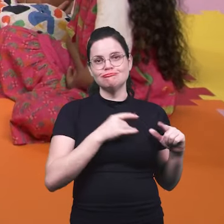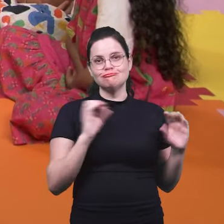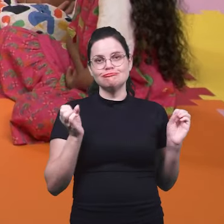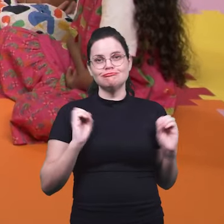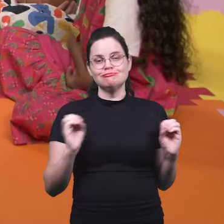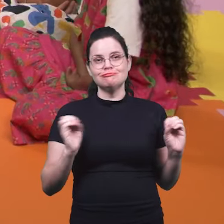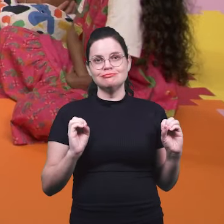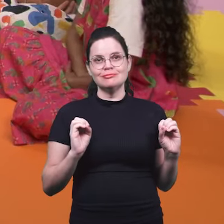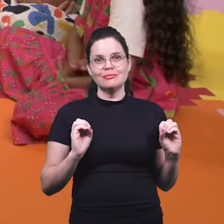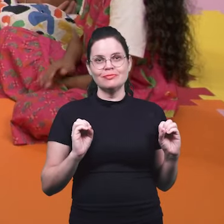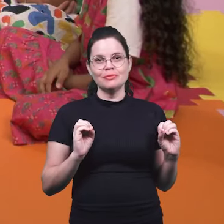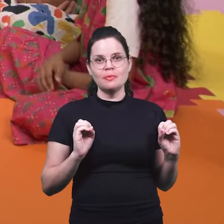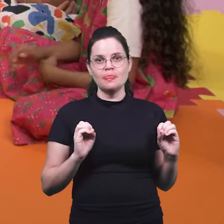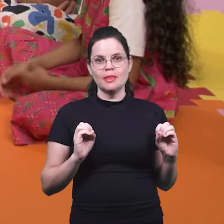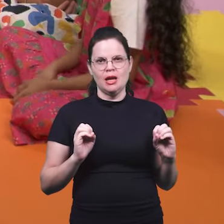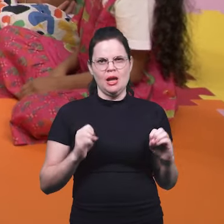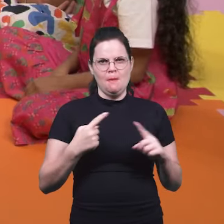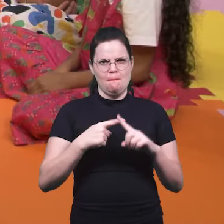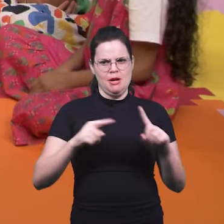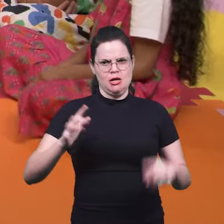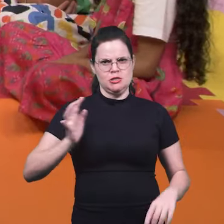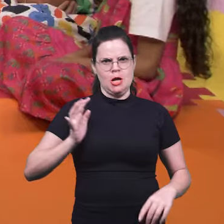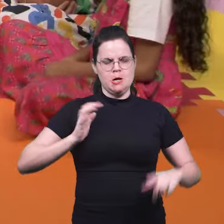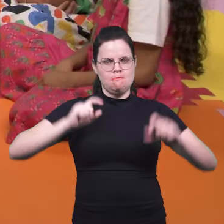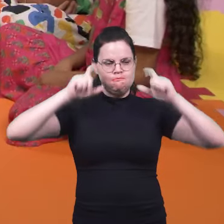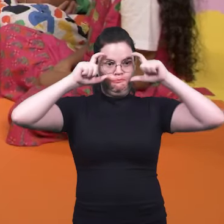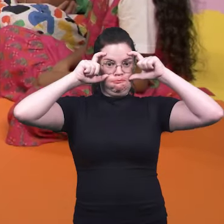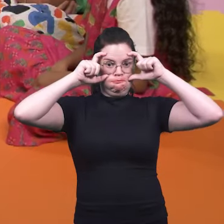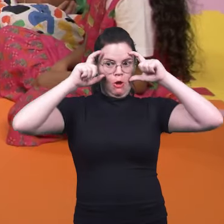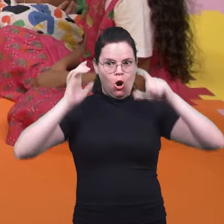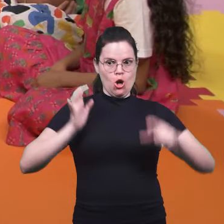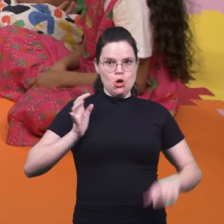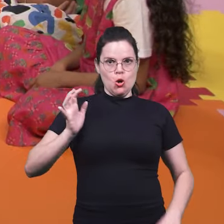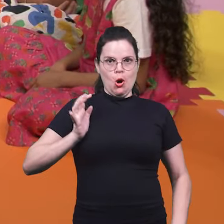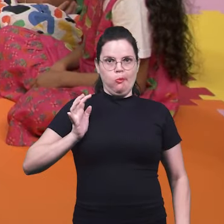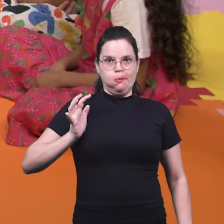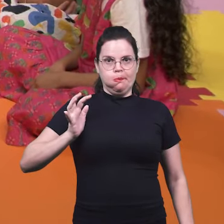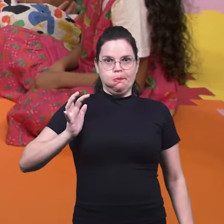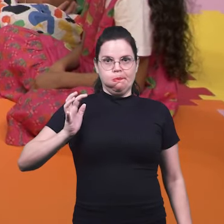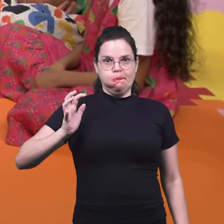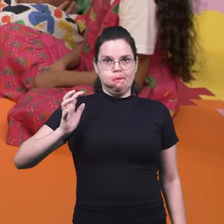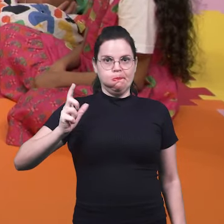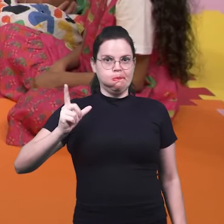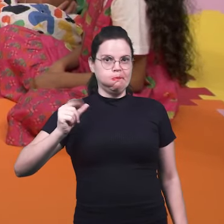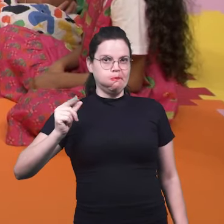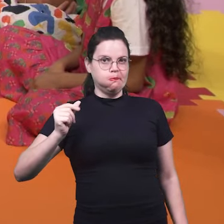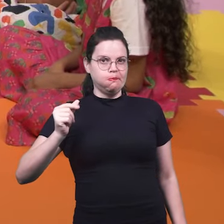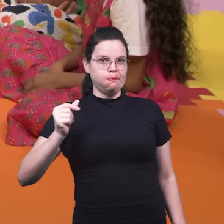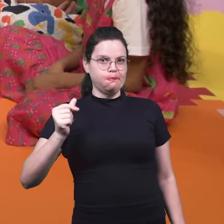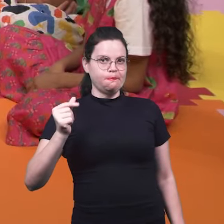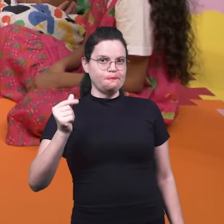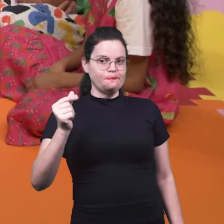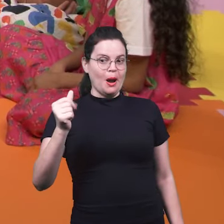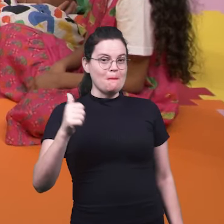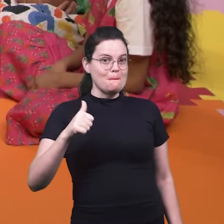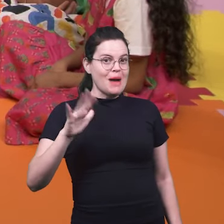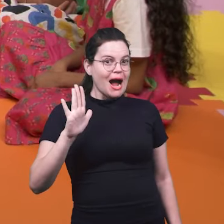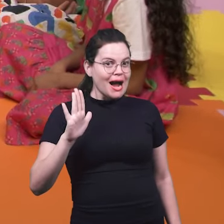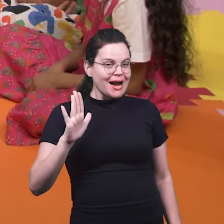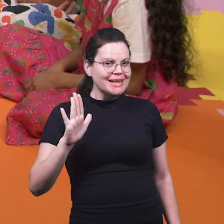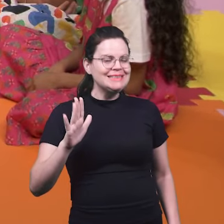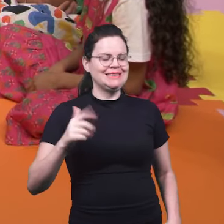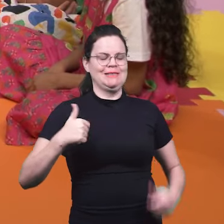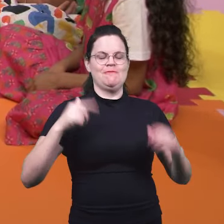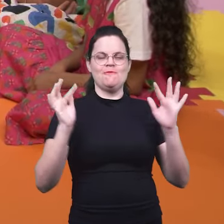isaquel cada vez queria ficar mais rico para tentar achar uma alegria ele achava que quanto mais rico ele